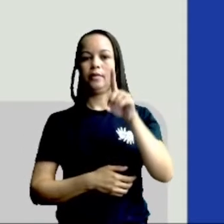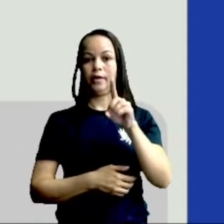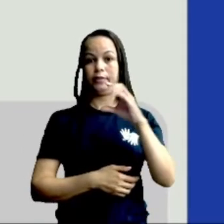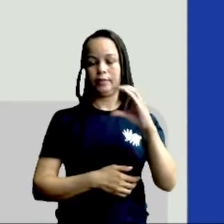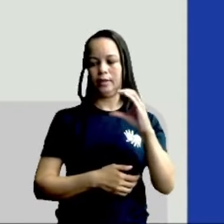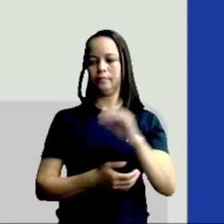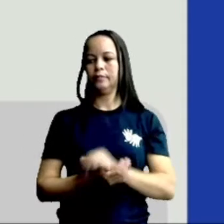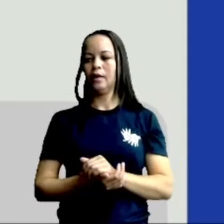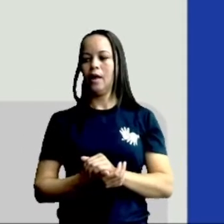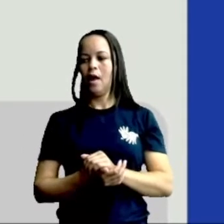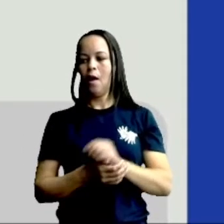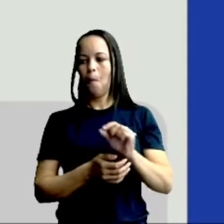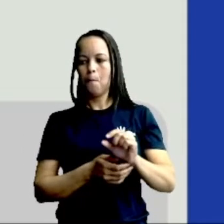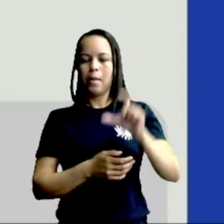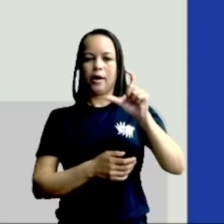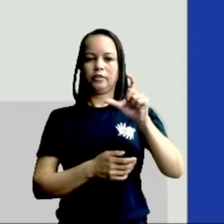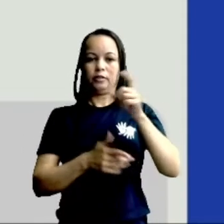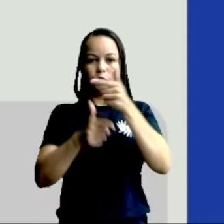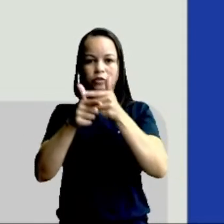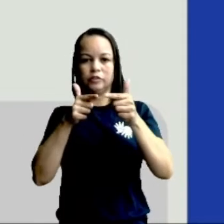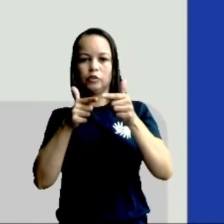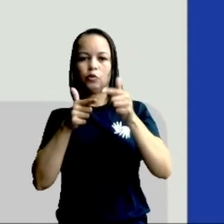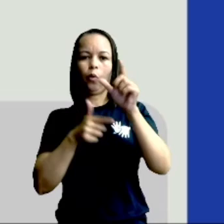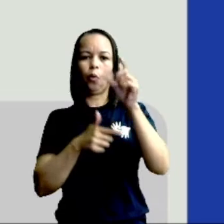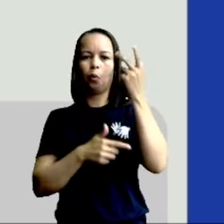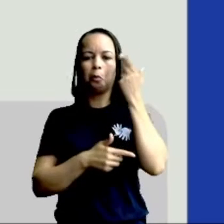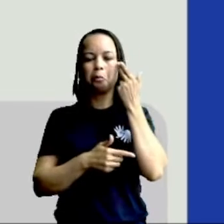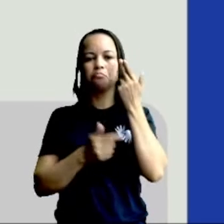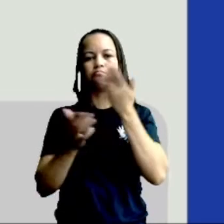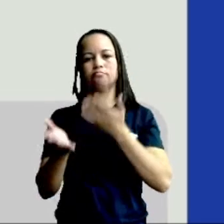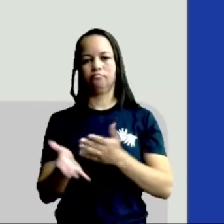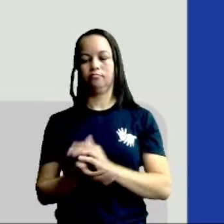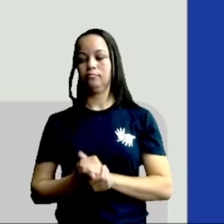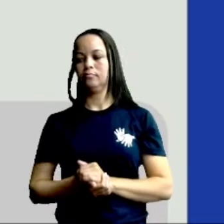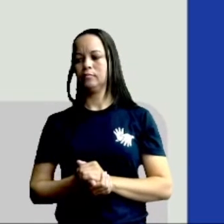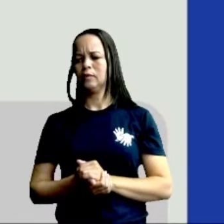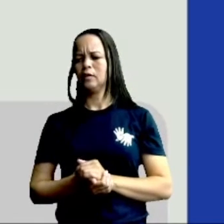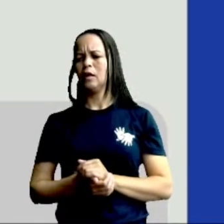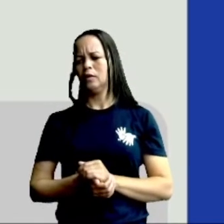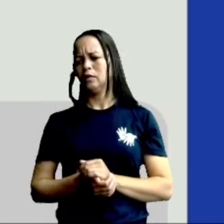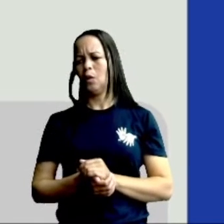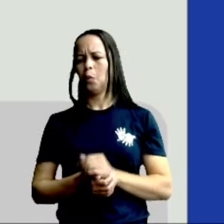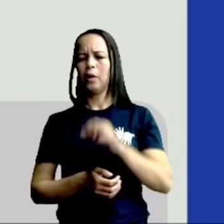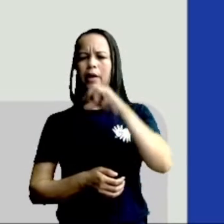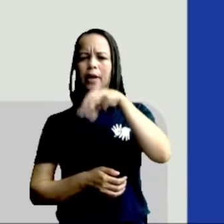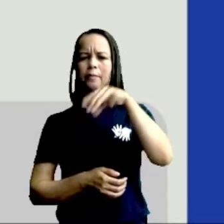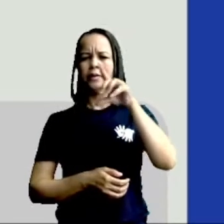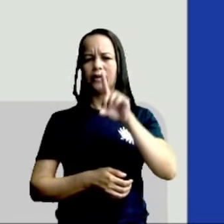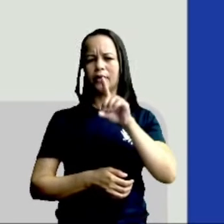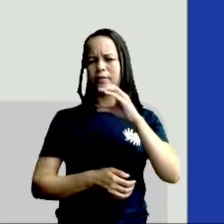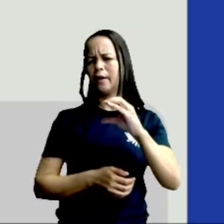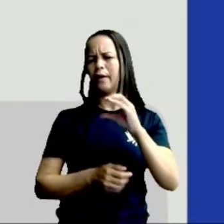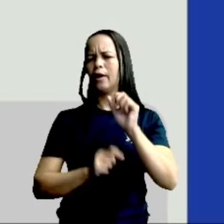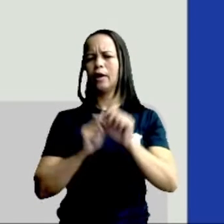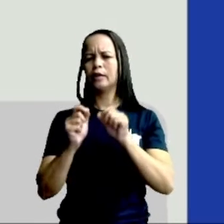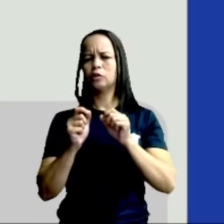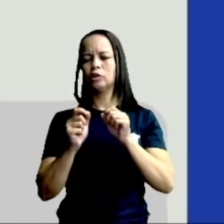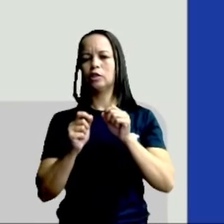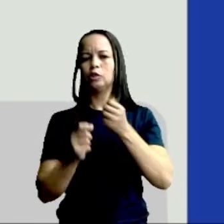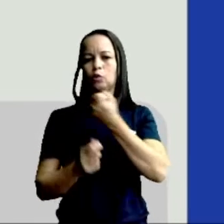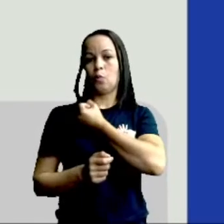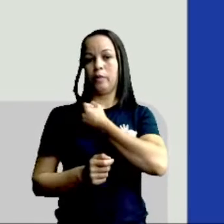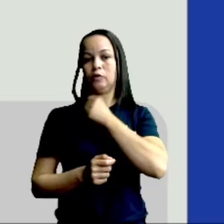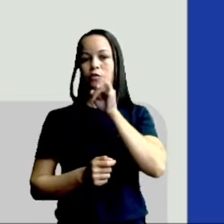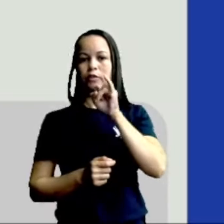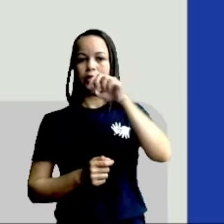é o máximo divisor comum. Vê só. O que é o máximo divisor comum entre números inteiros?